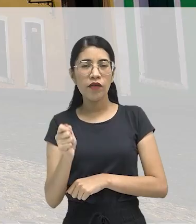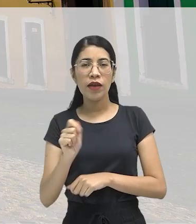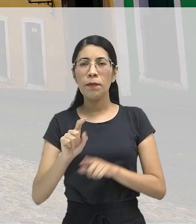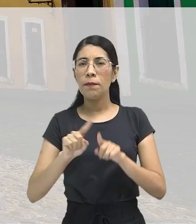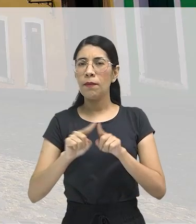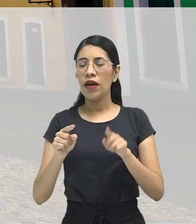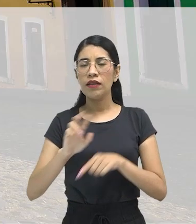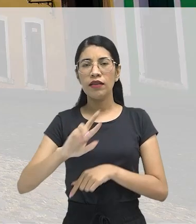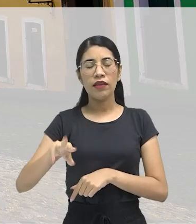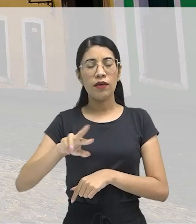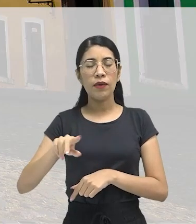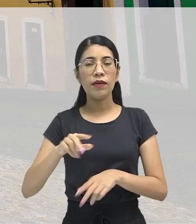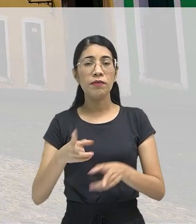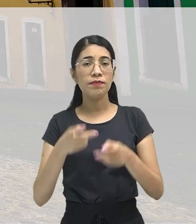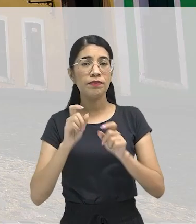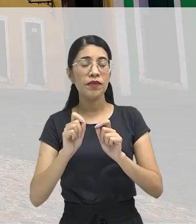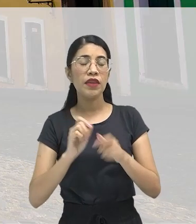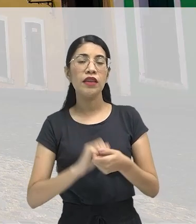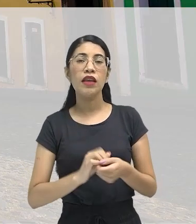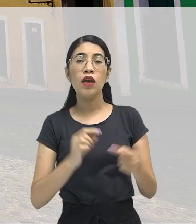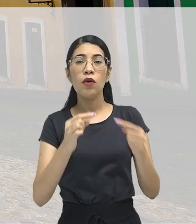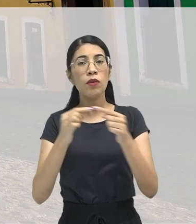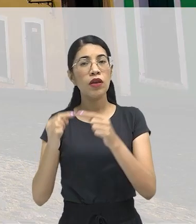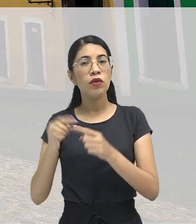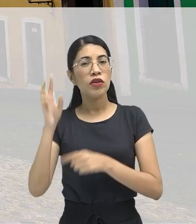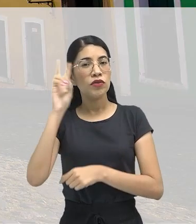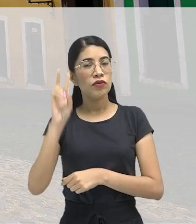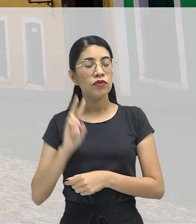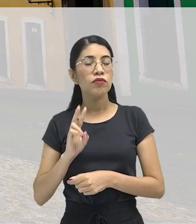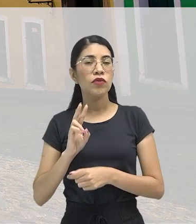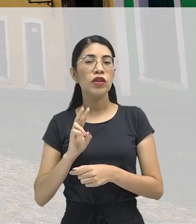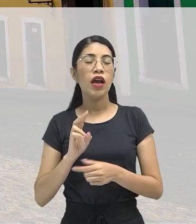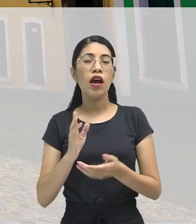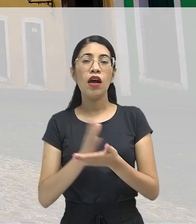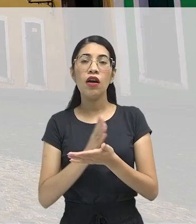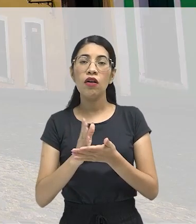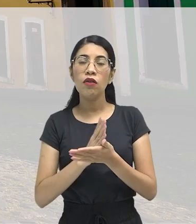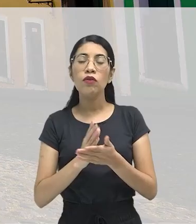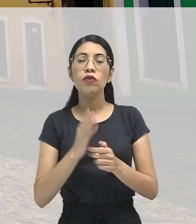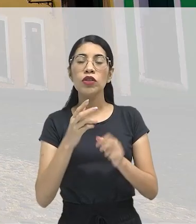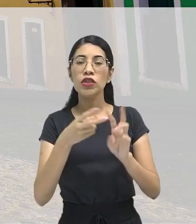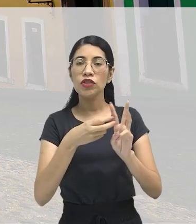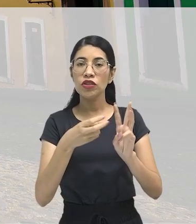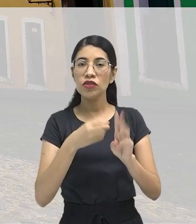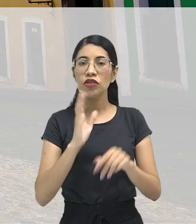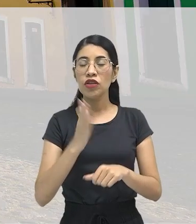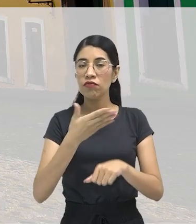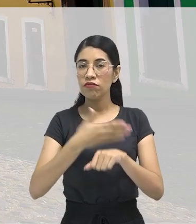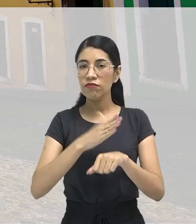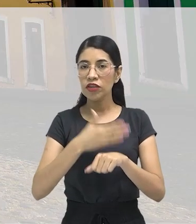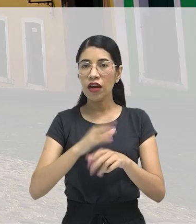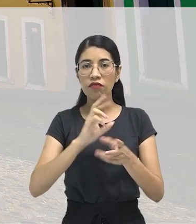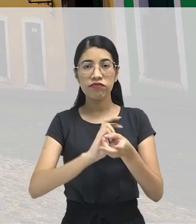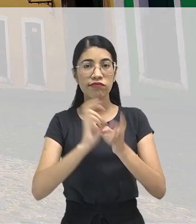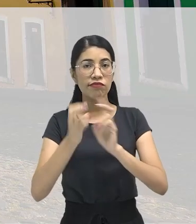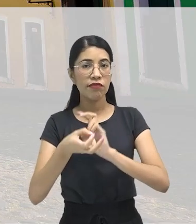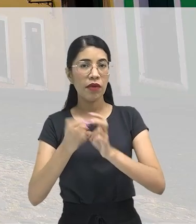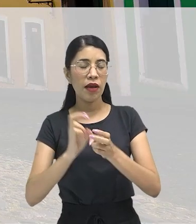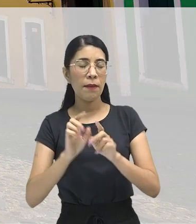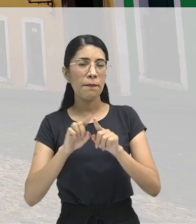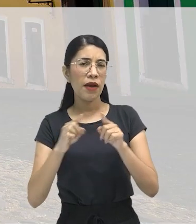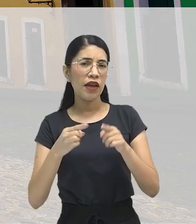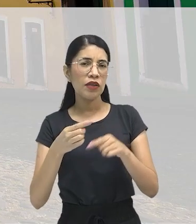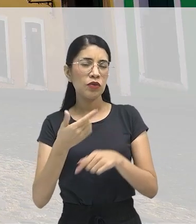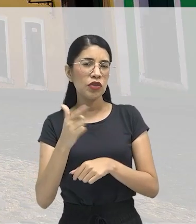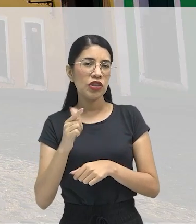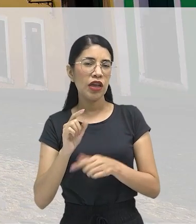não, observem aqui, de acordo com alguns historiadores, os indígenas já praticavam a capoeira. Talvez não com todos